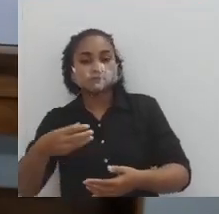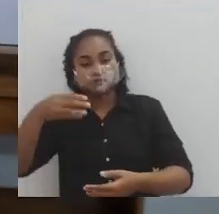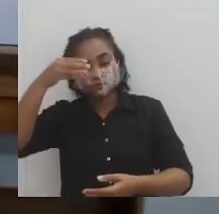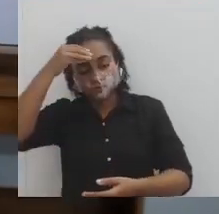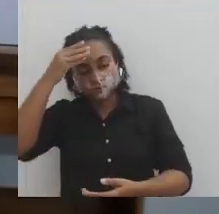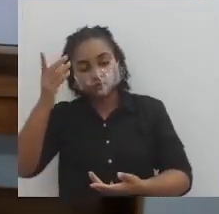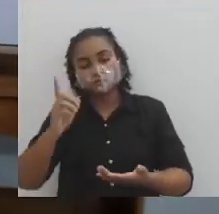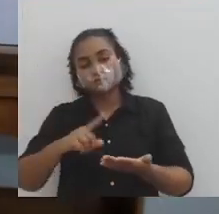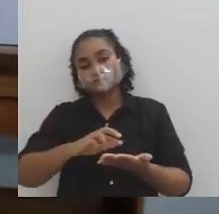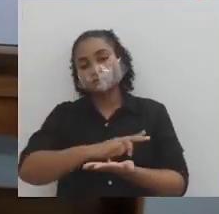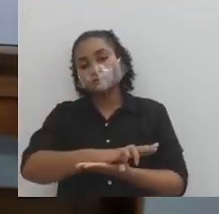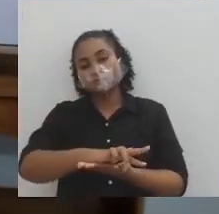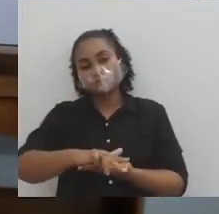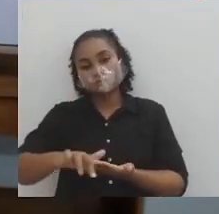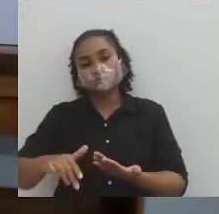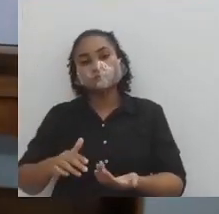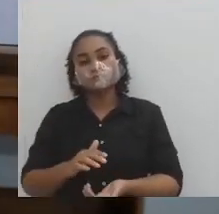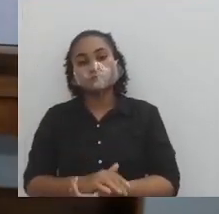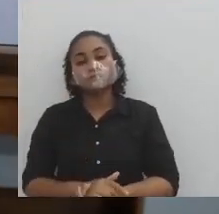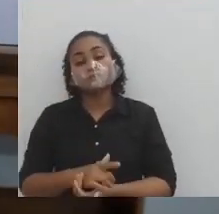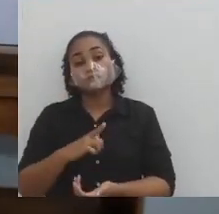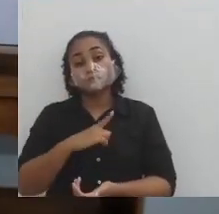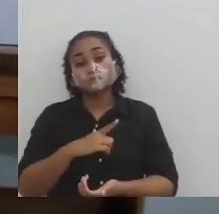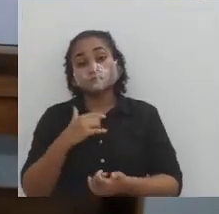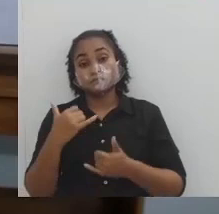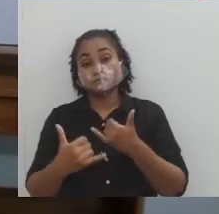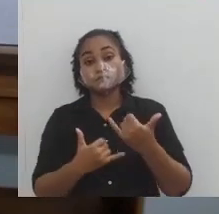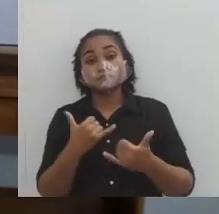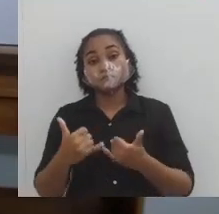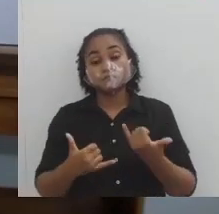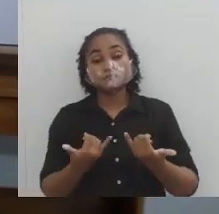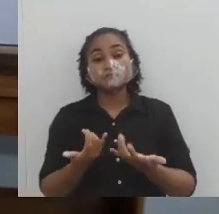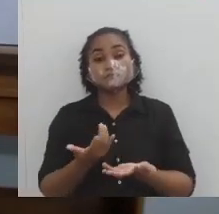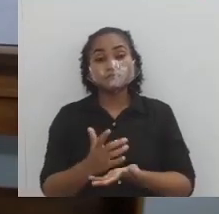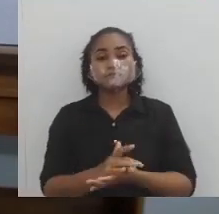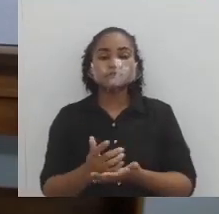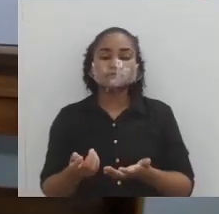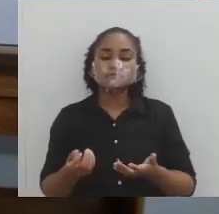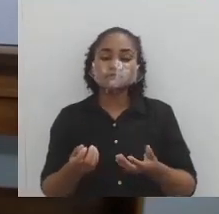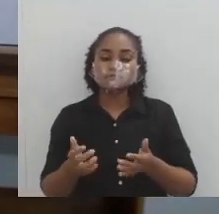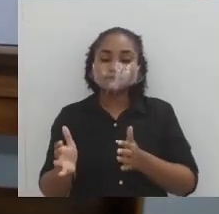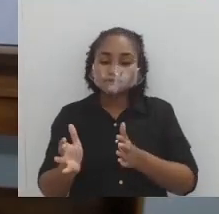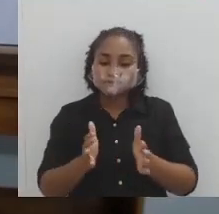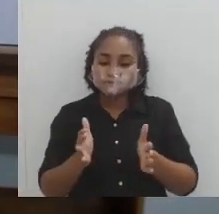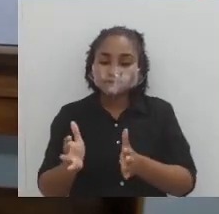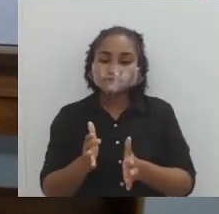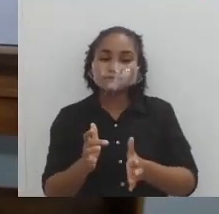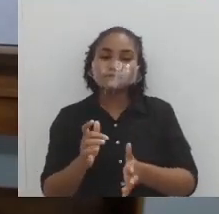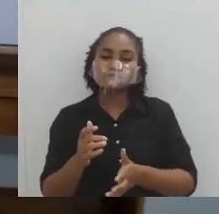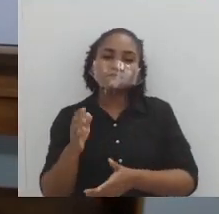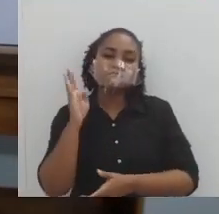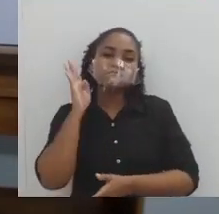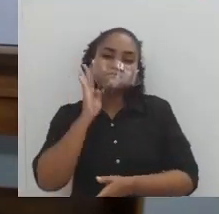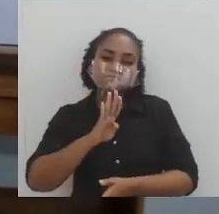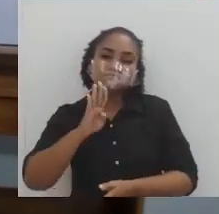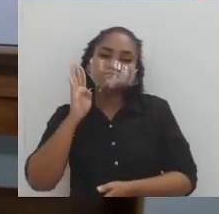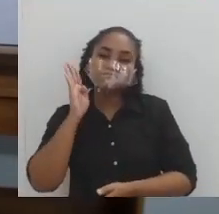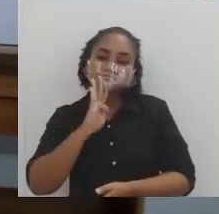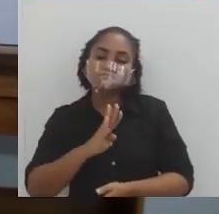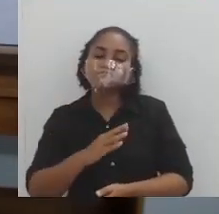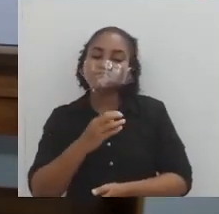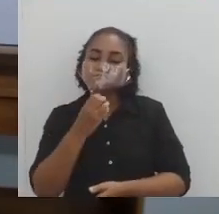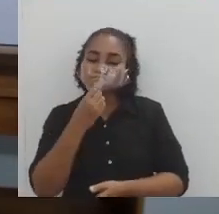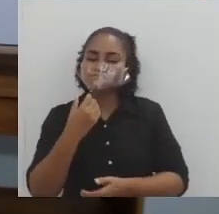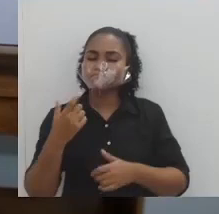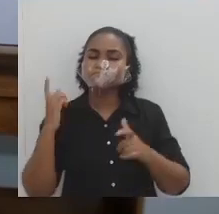sobrinho. Então, é um jogo que traz um momento muito legal. É um jogo